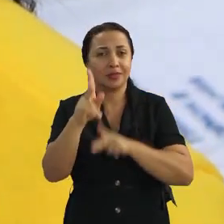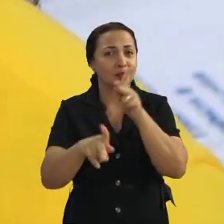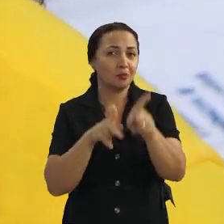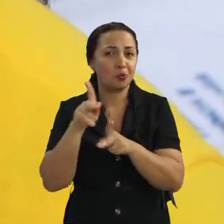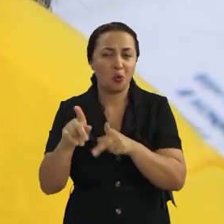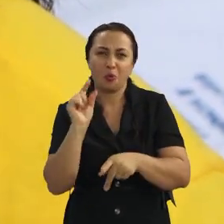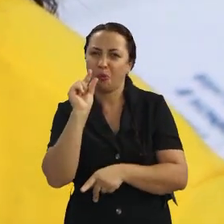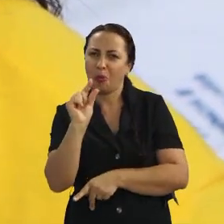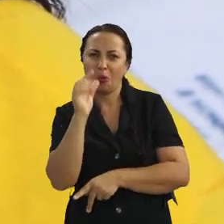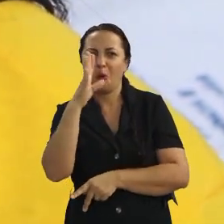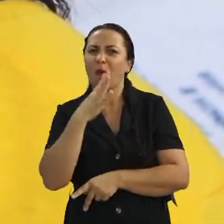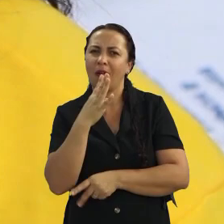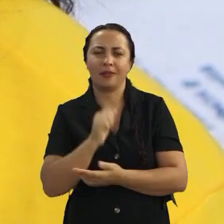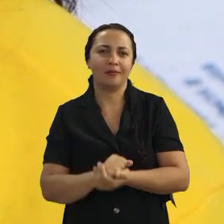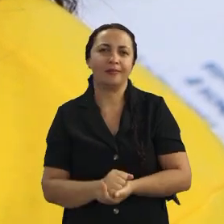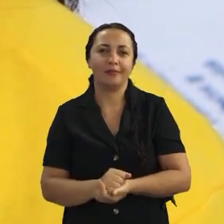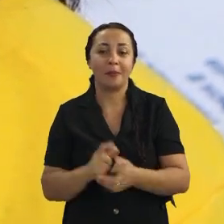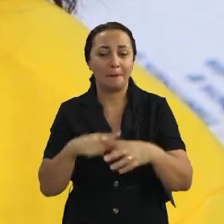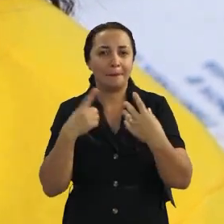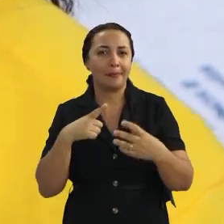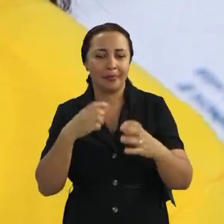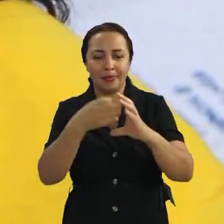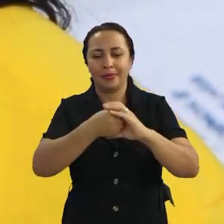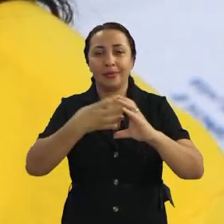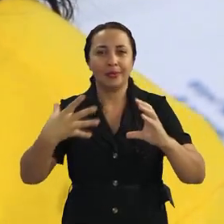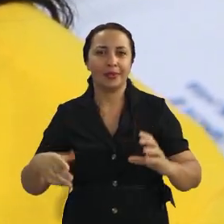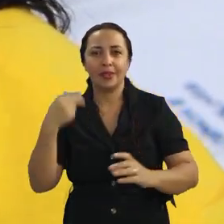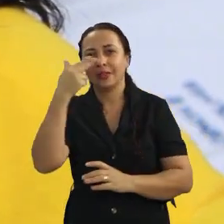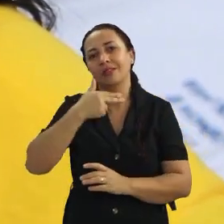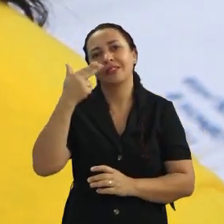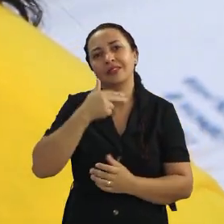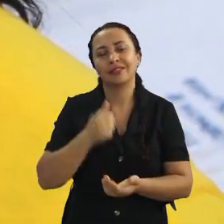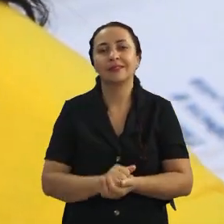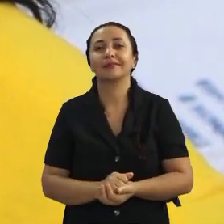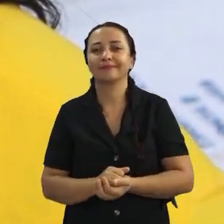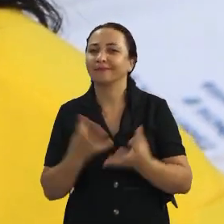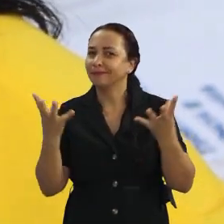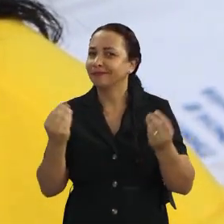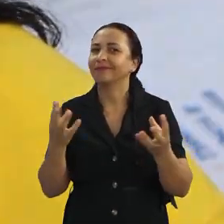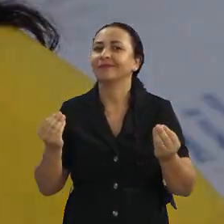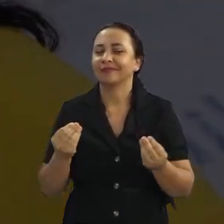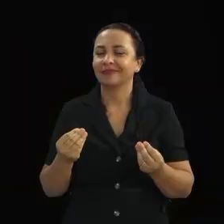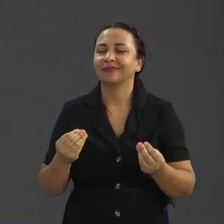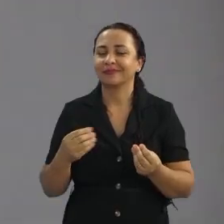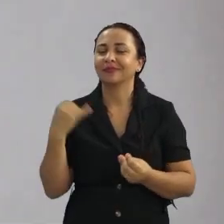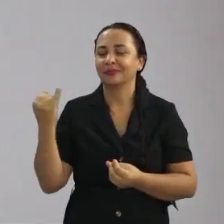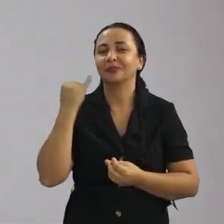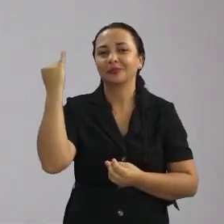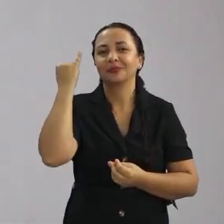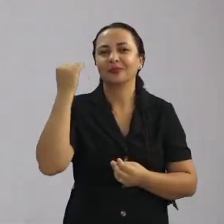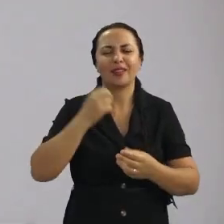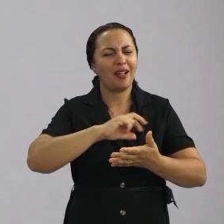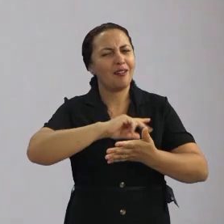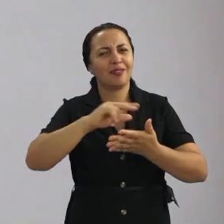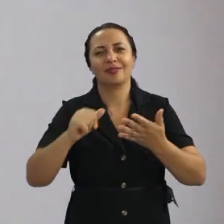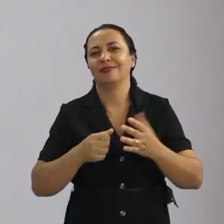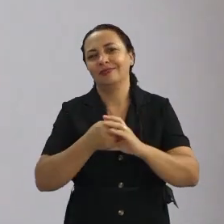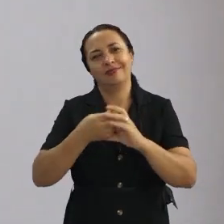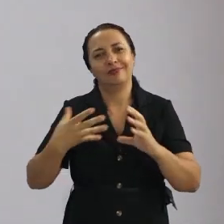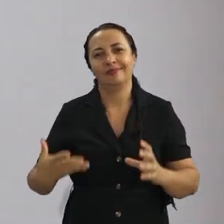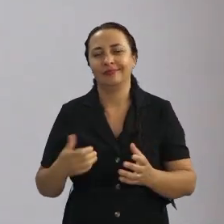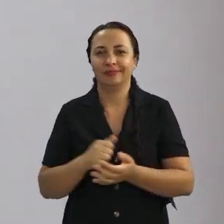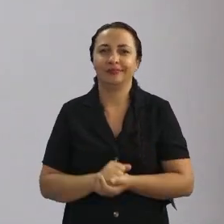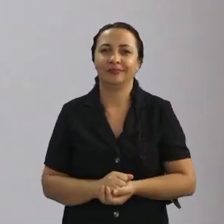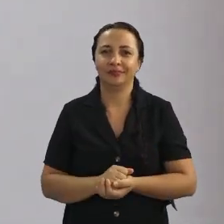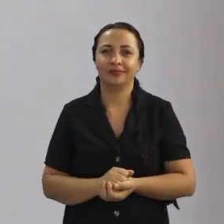pela população mas que ela contém características nutricionais é muito muito grande né várias características